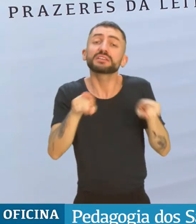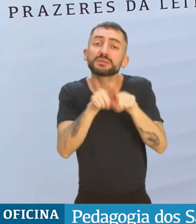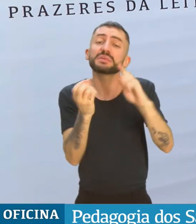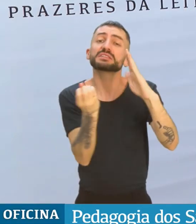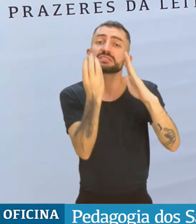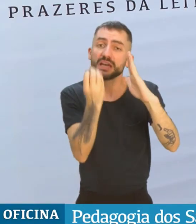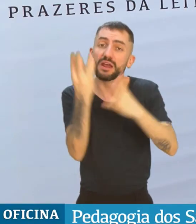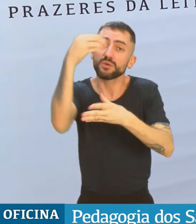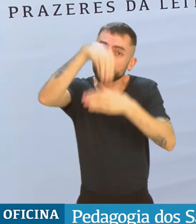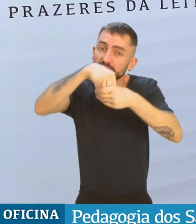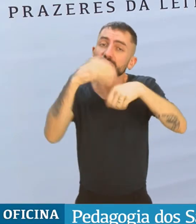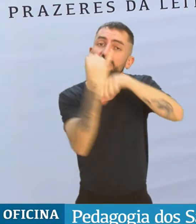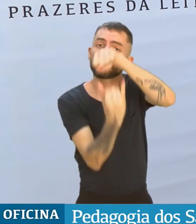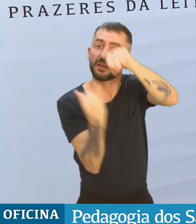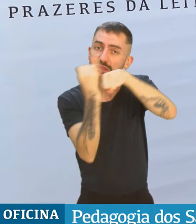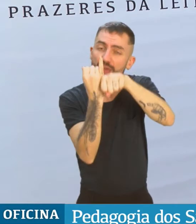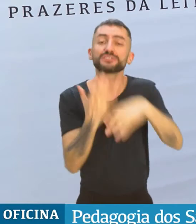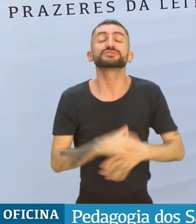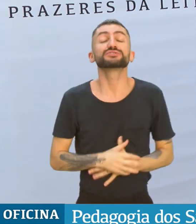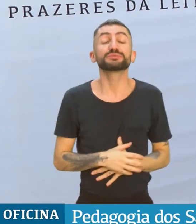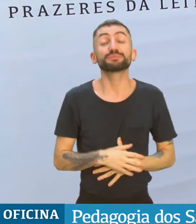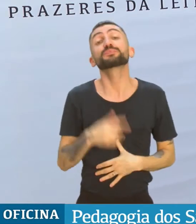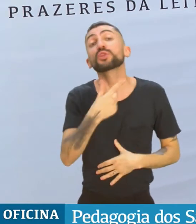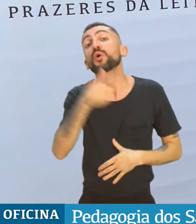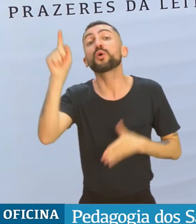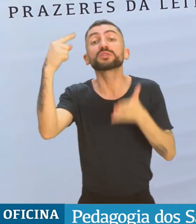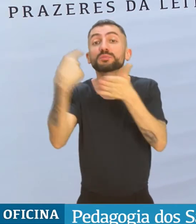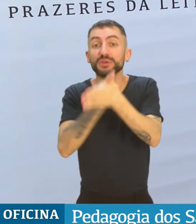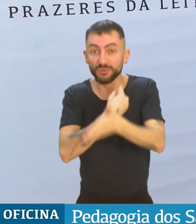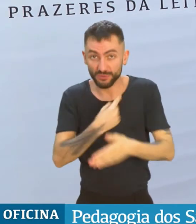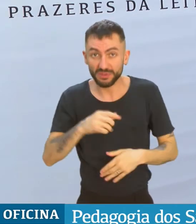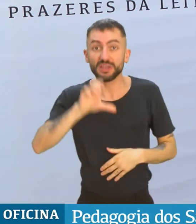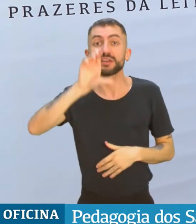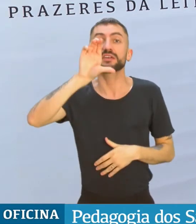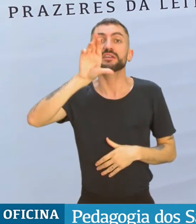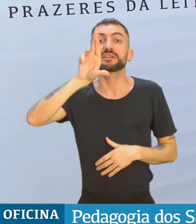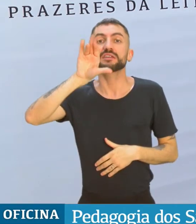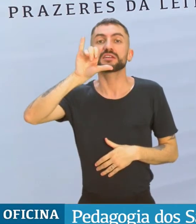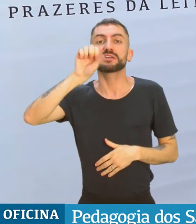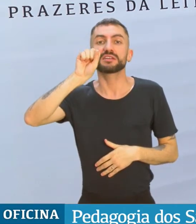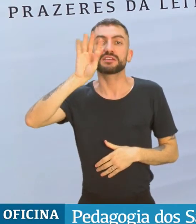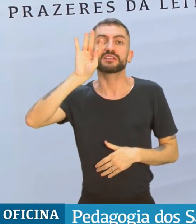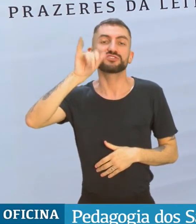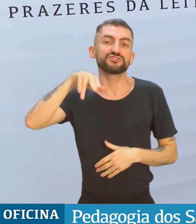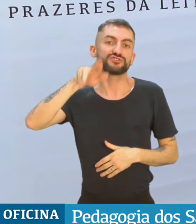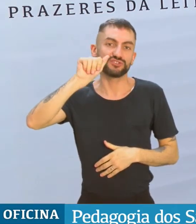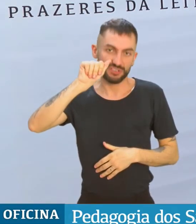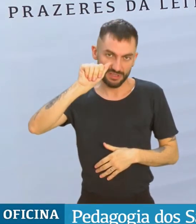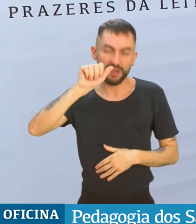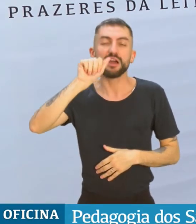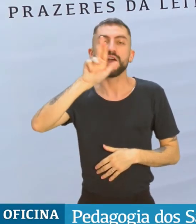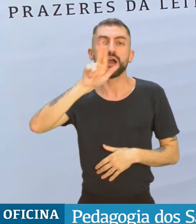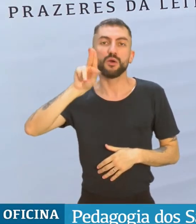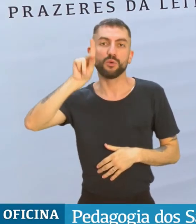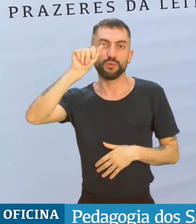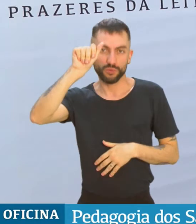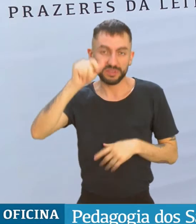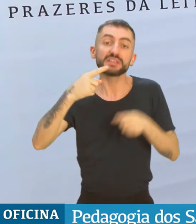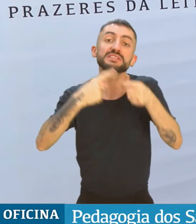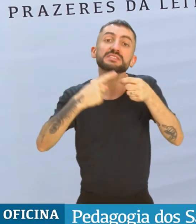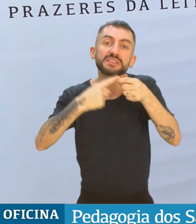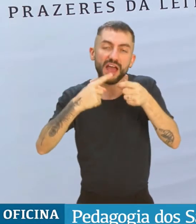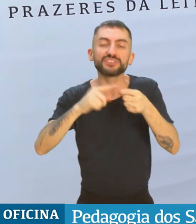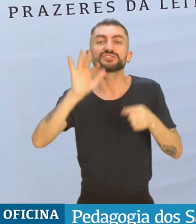digital? E da Cristina Ruda, de Farroupilha, Rio Grande do Sul. Gente, um grande abraço, um grande beijo para